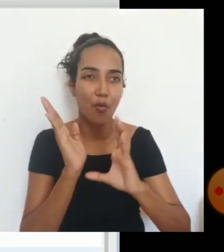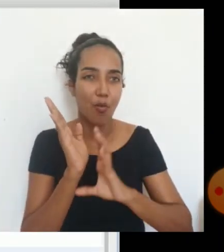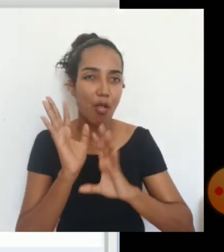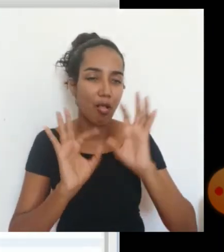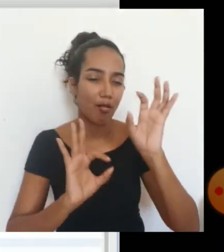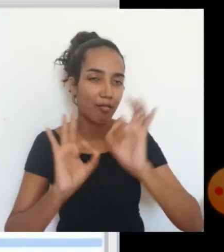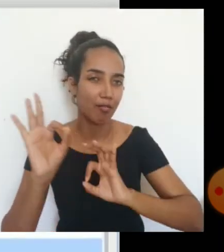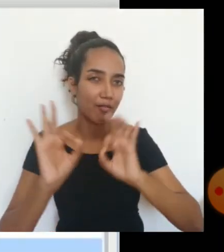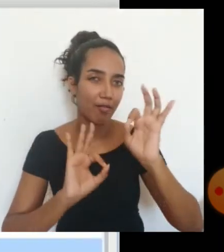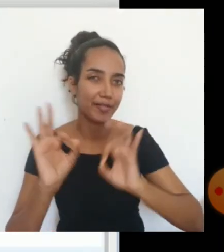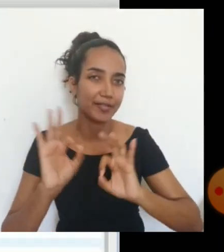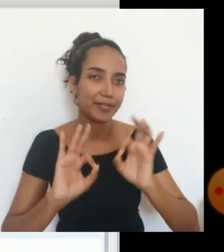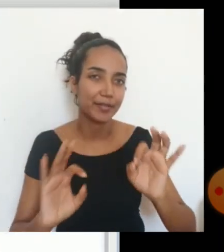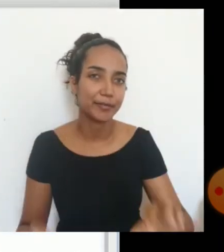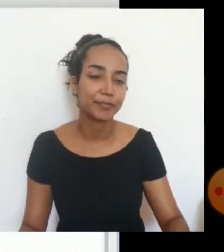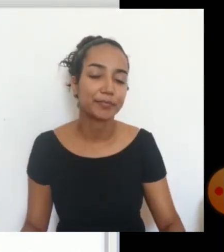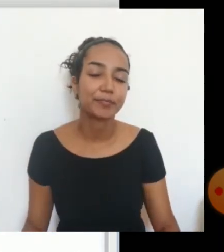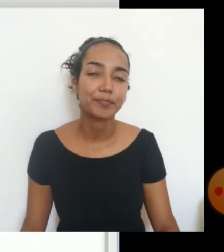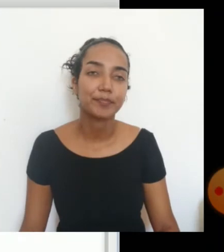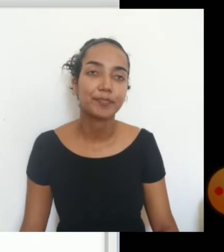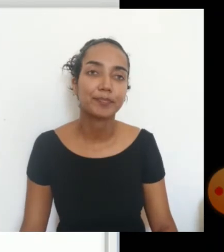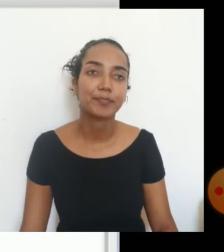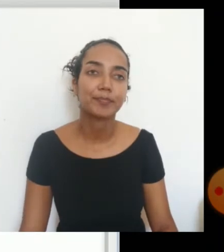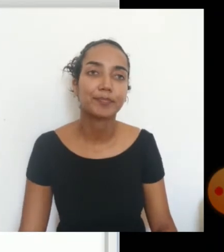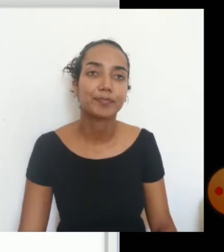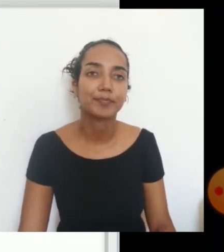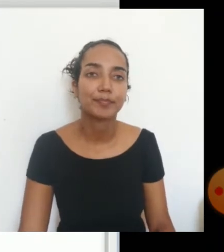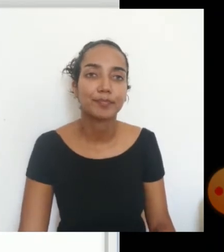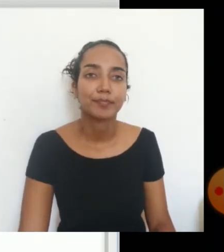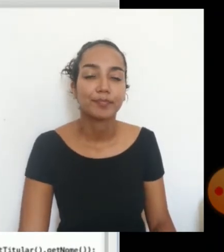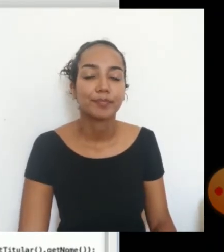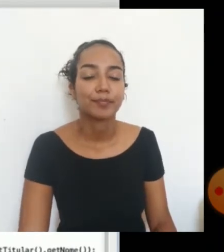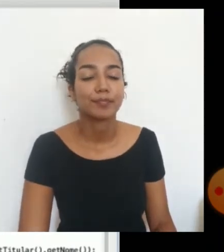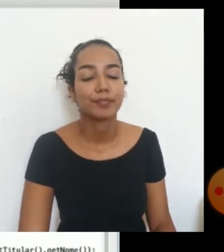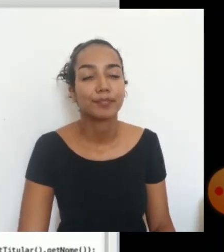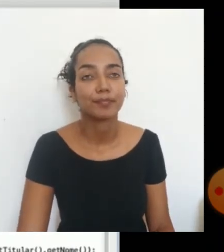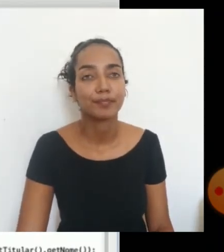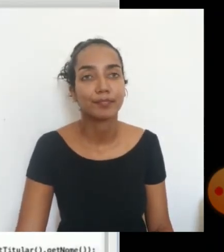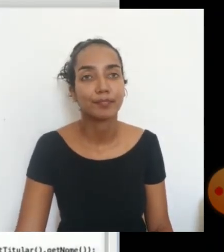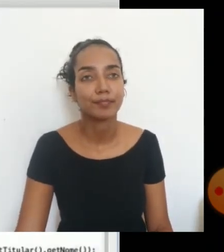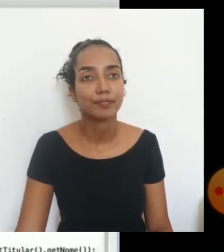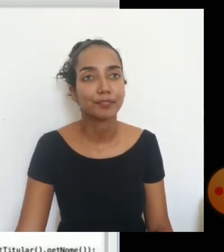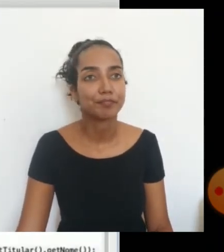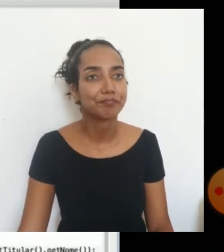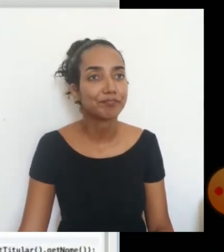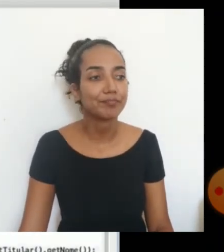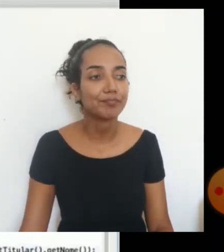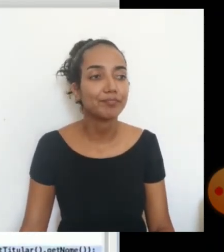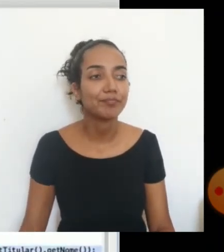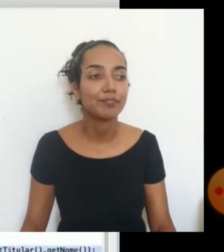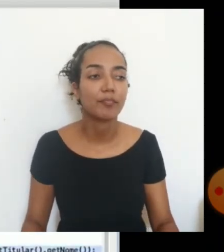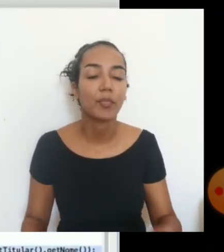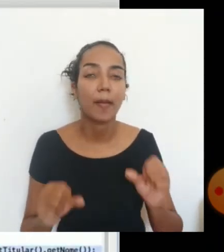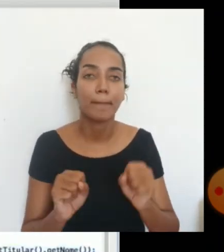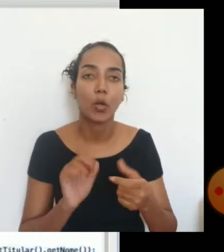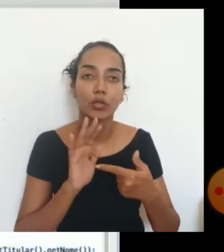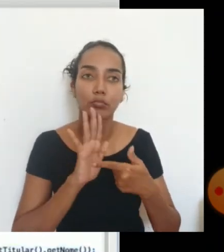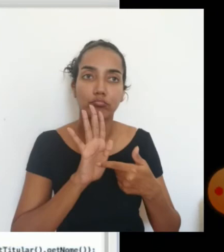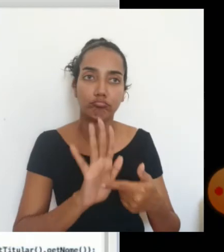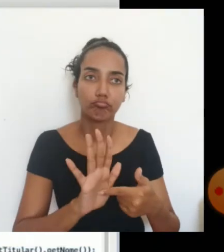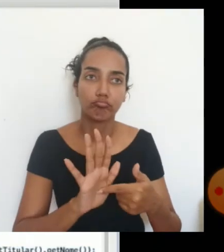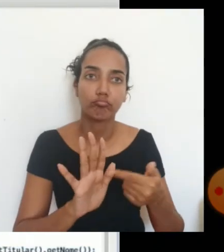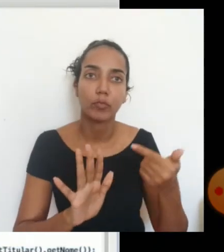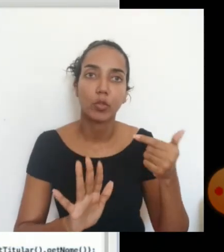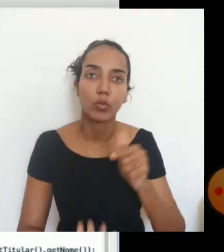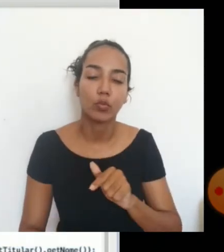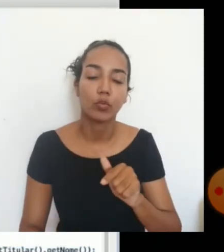gente pode, obviamente, imprimir novamente isso daqui para a conta 1 e para a conta 2. Vou mudar